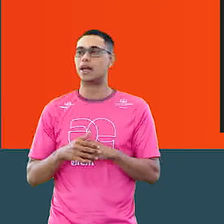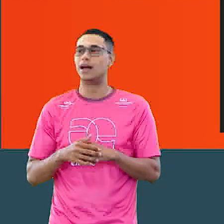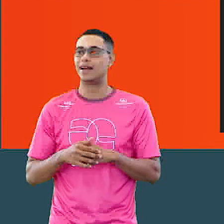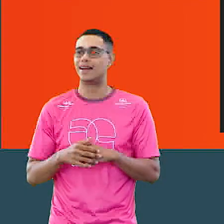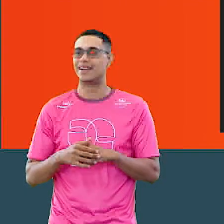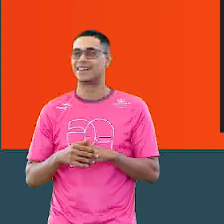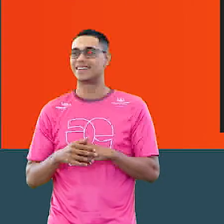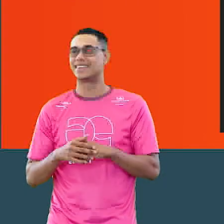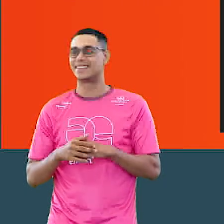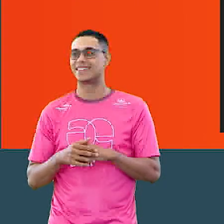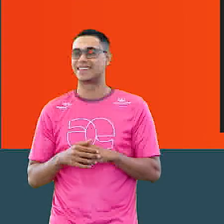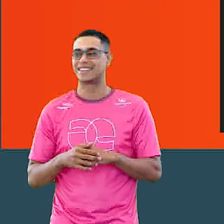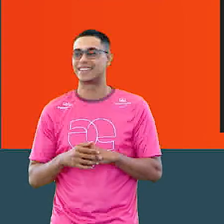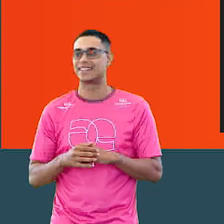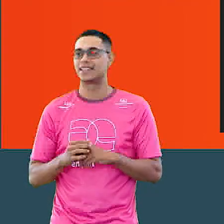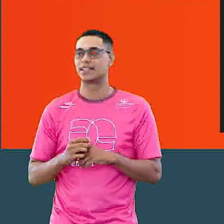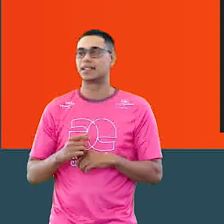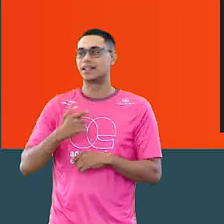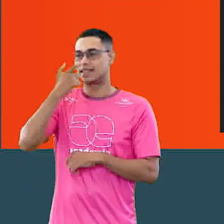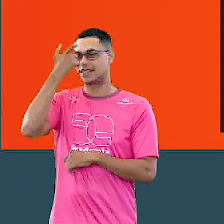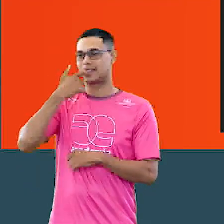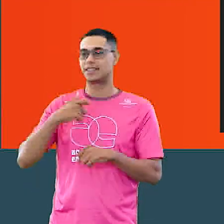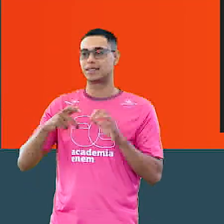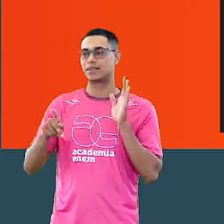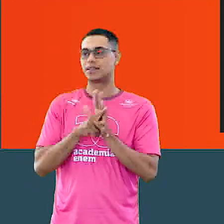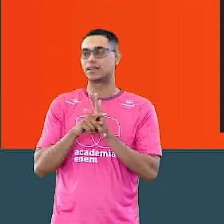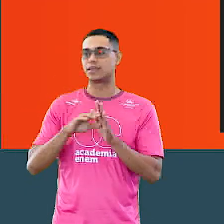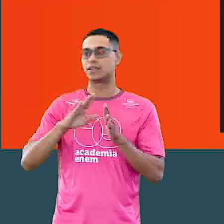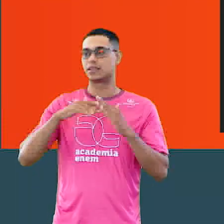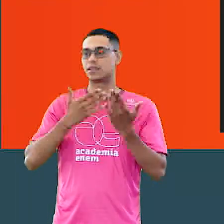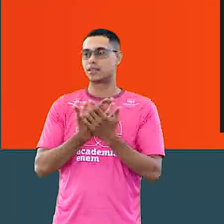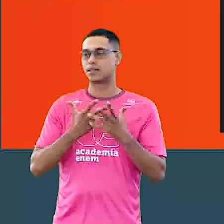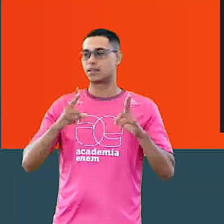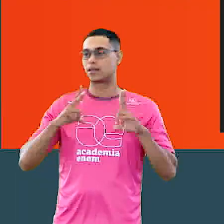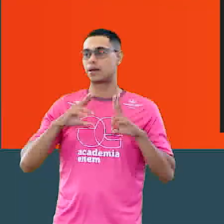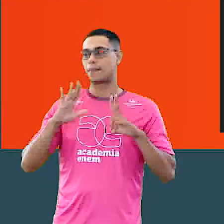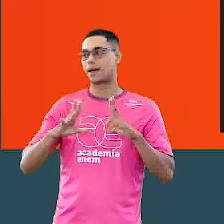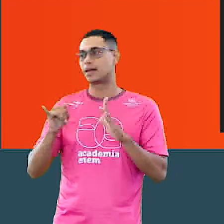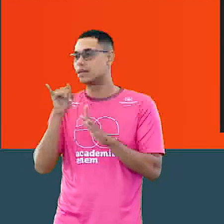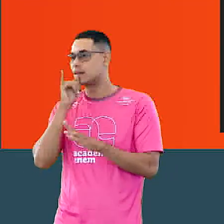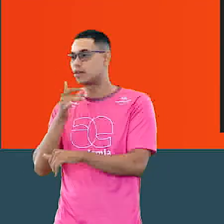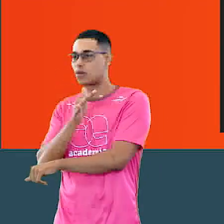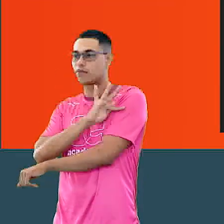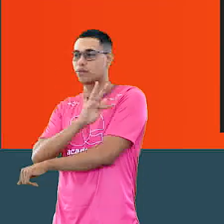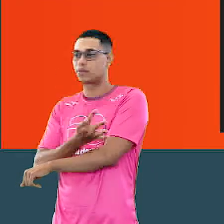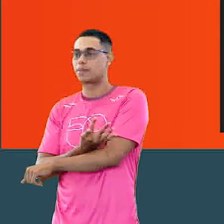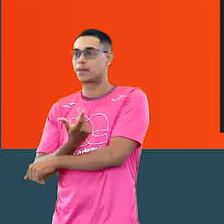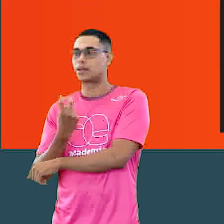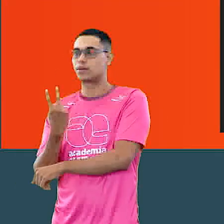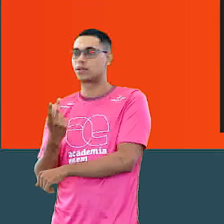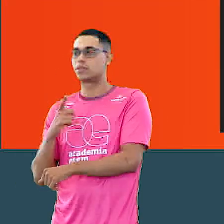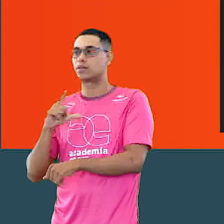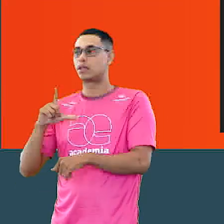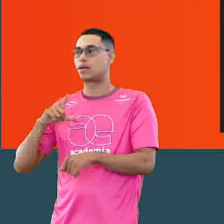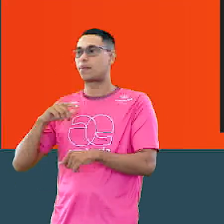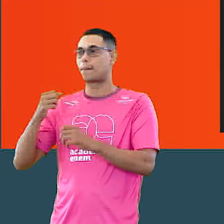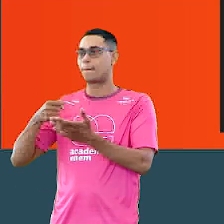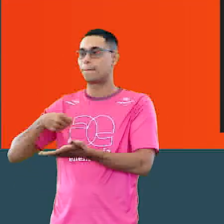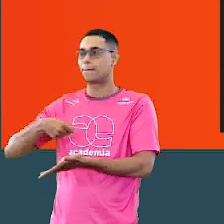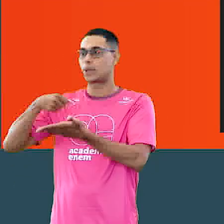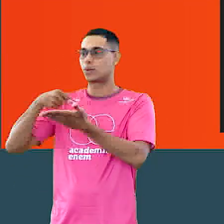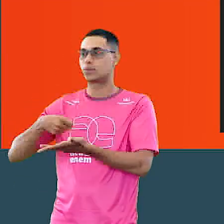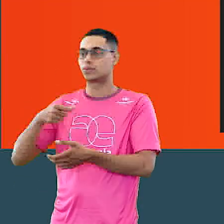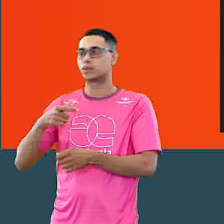dúvida. Então, eu sou de escola privada, mas desde o Fundamental 2 eu tenho bolsa 100%. Eu queria saber se eu tenho